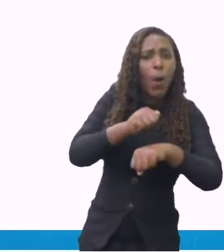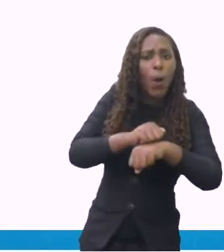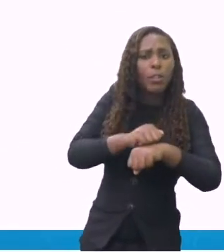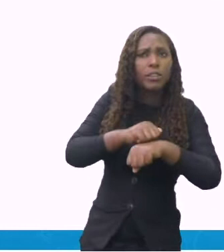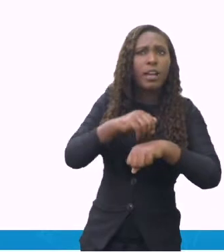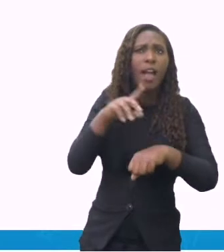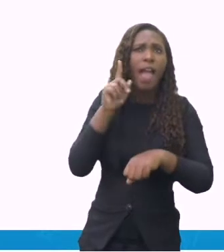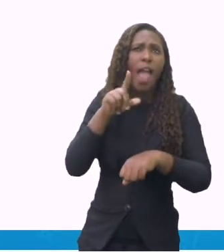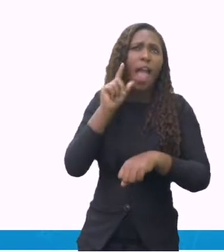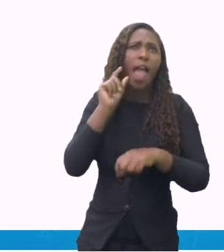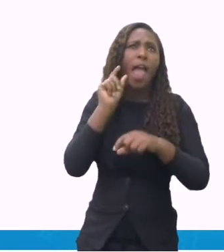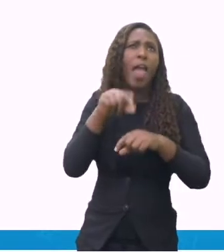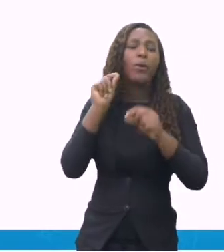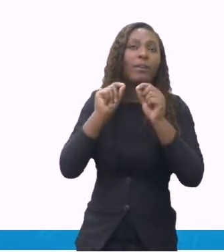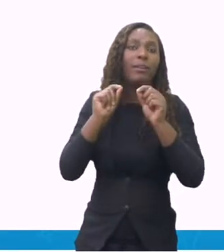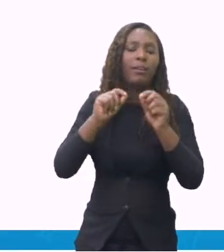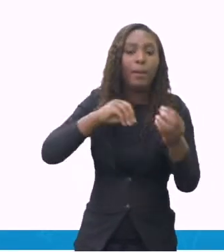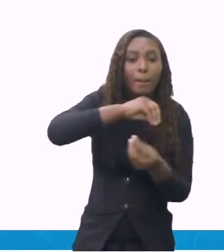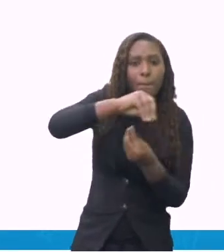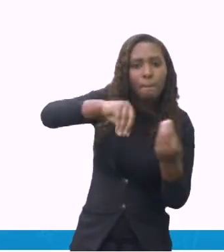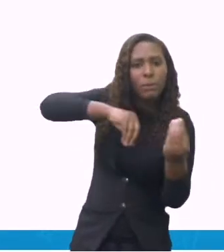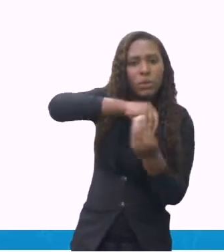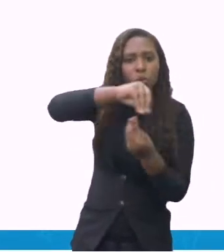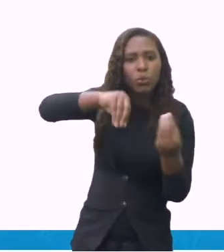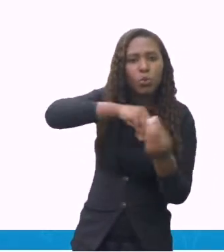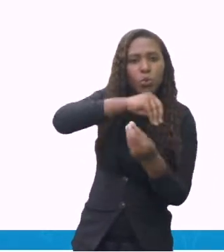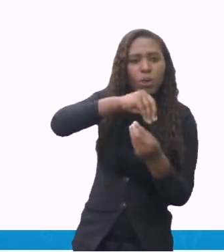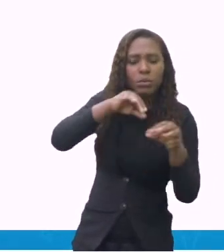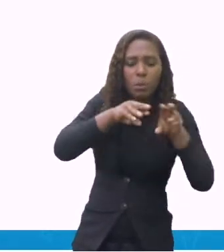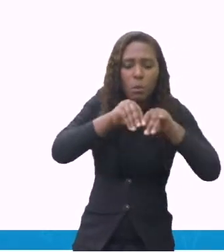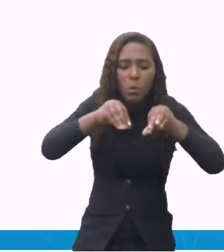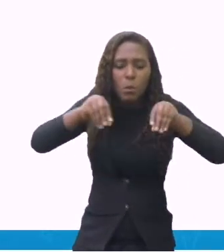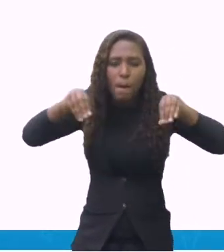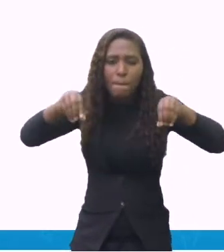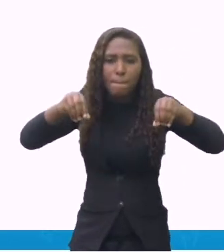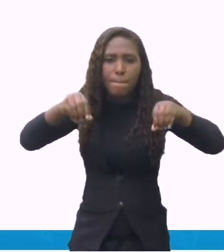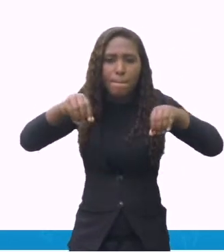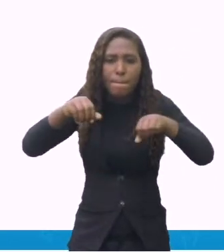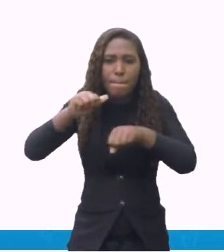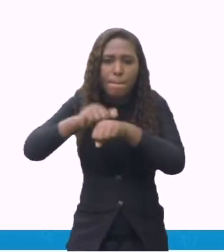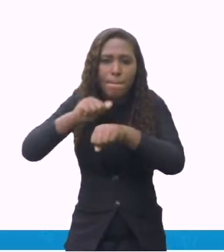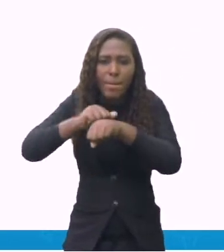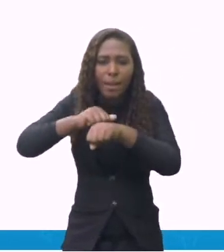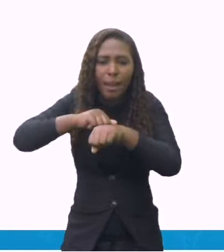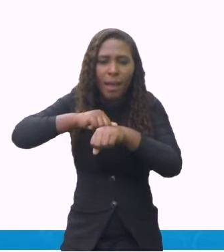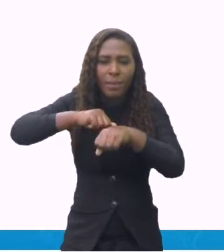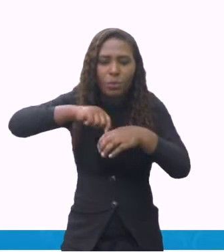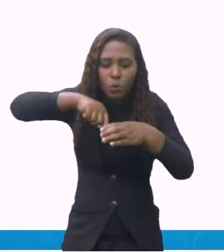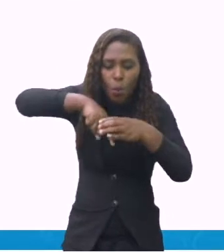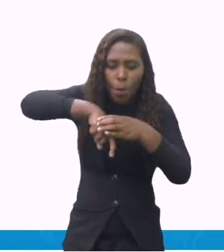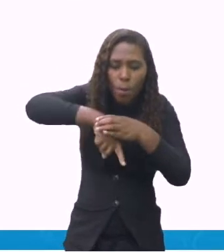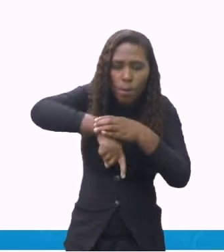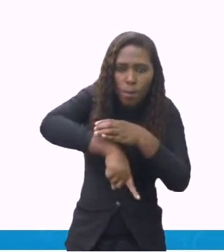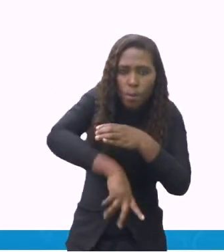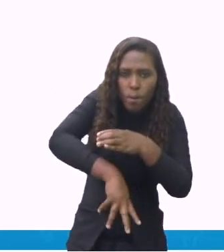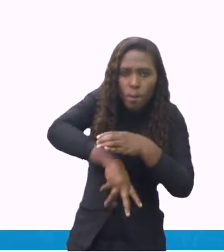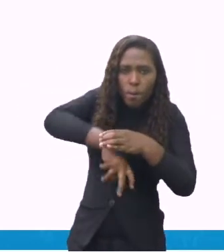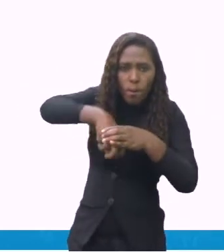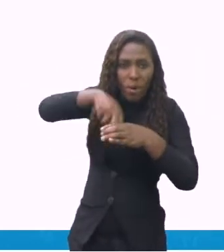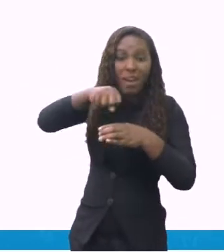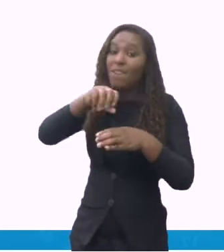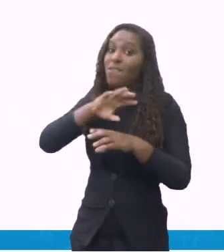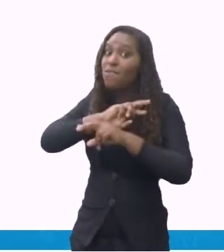são recursos naturais. Então, vamos lembrando aqui, estamos falando da crosta. Na crosta nós